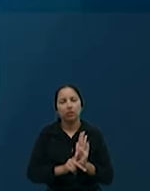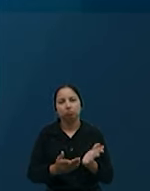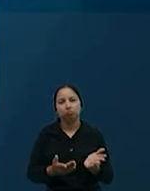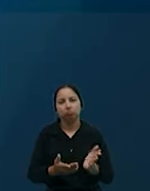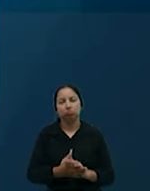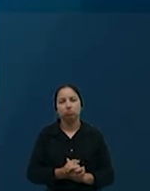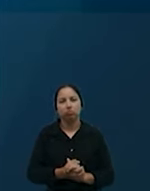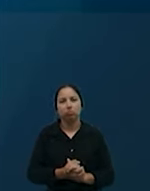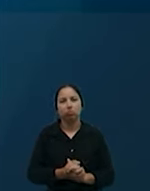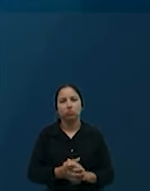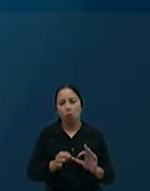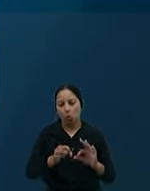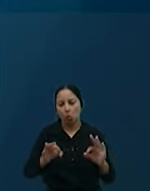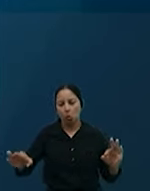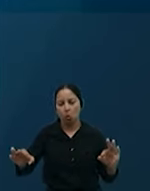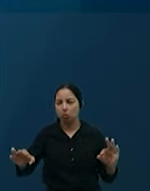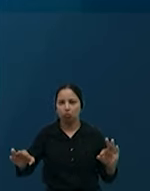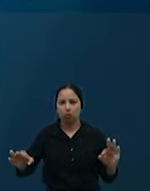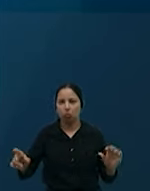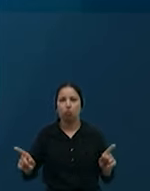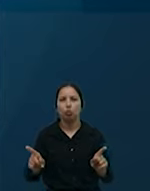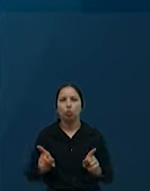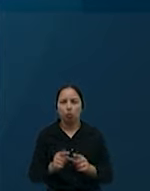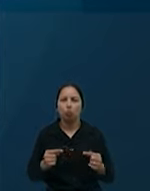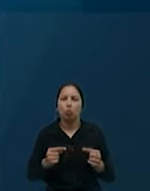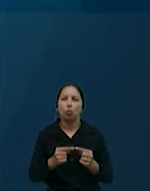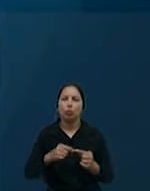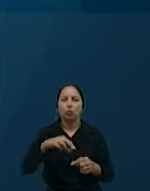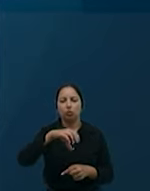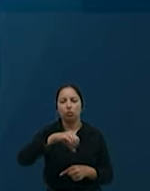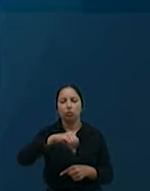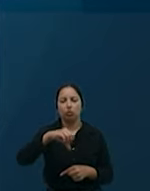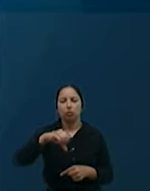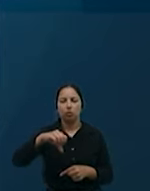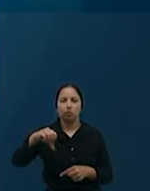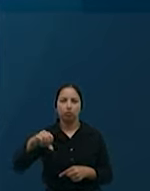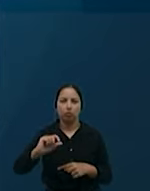né, a 9.099, depois, nem tampouco a